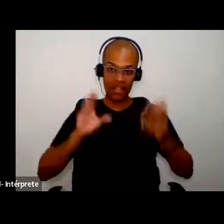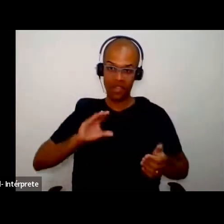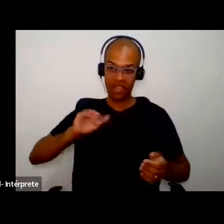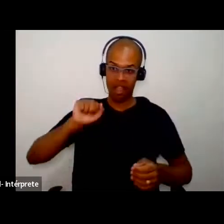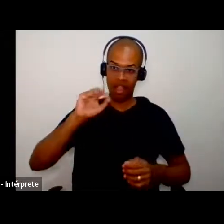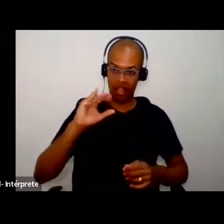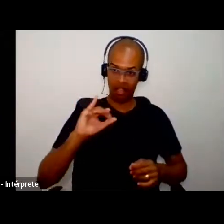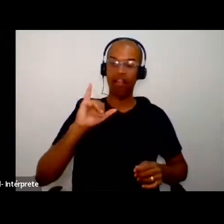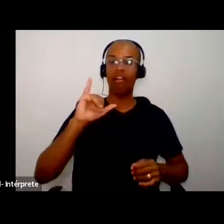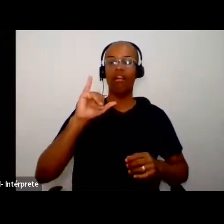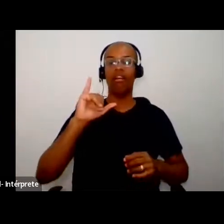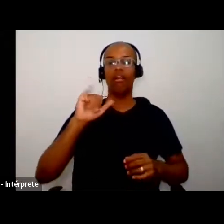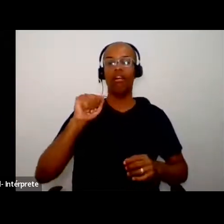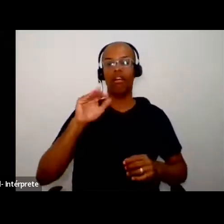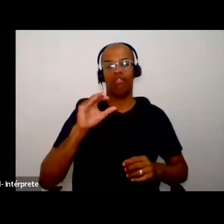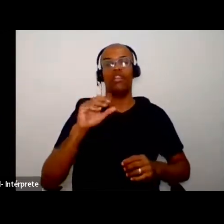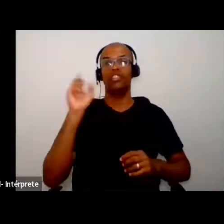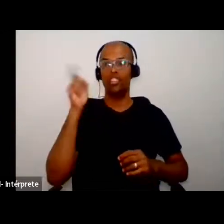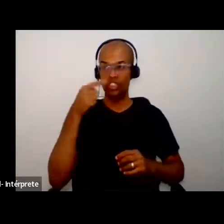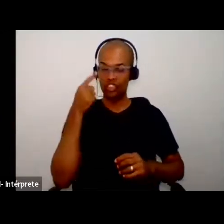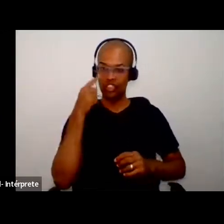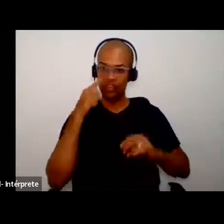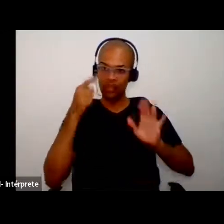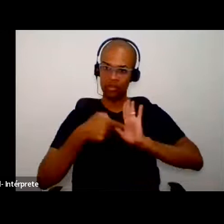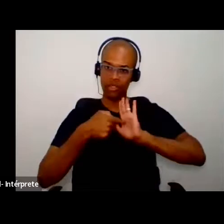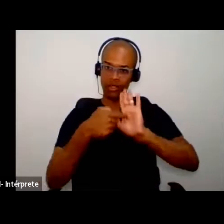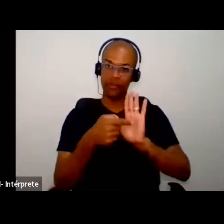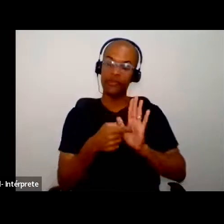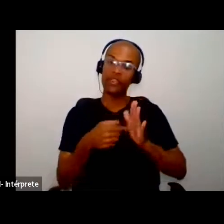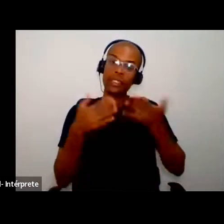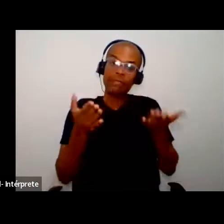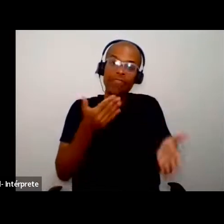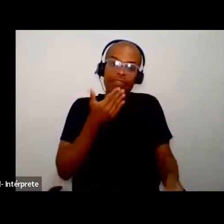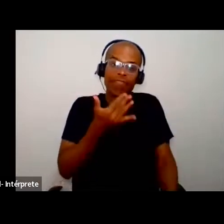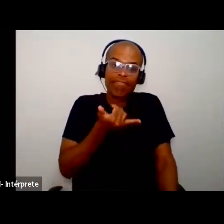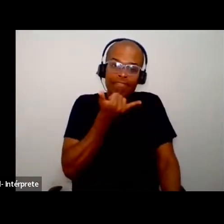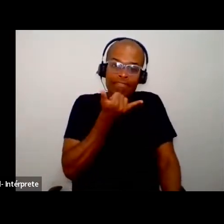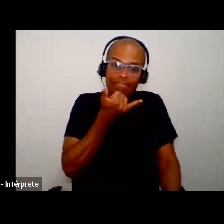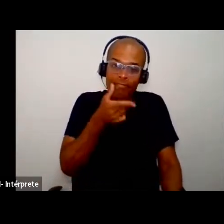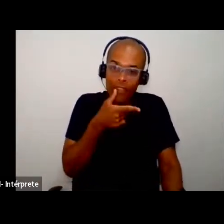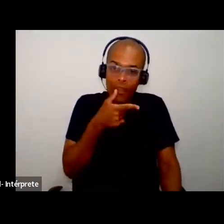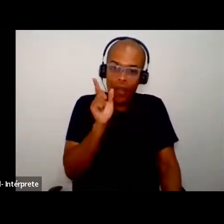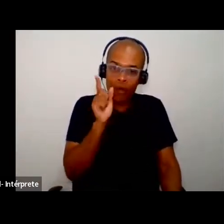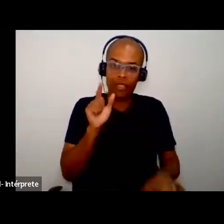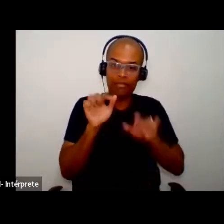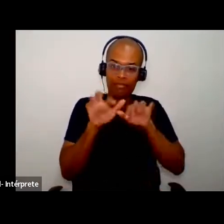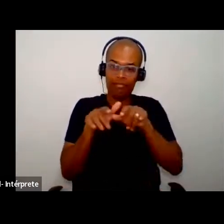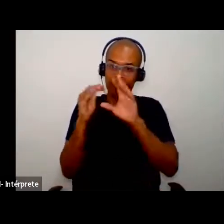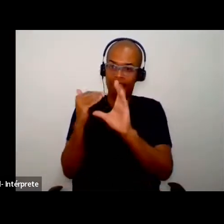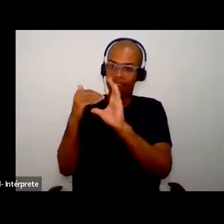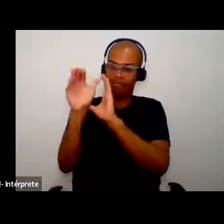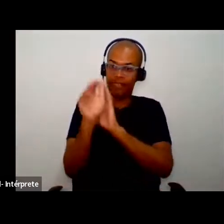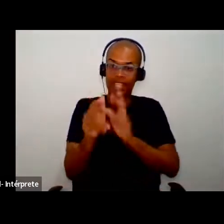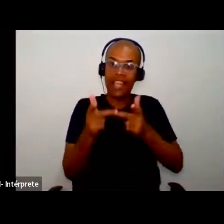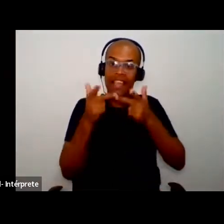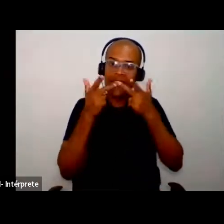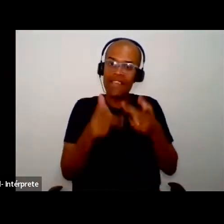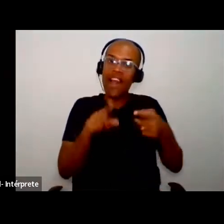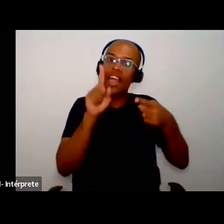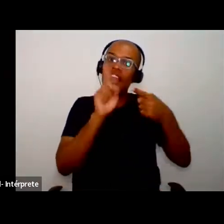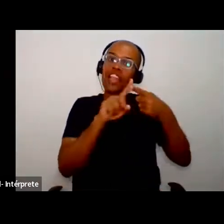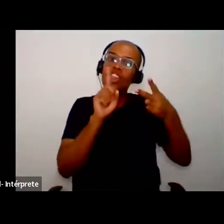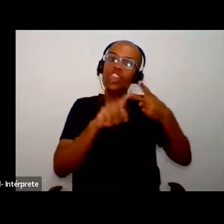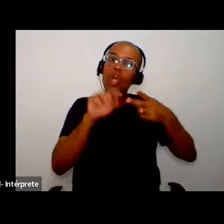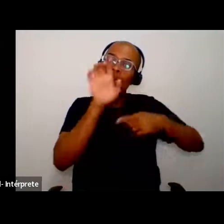nas apresentações, que, aliás, quero pedir desculpas, porque ontem mandei um e-mail e mencionei apenas 2 estados